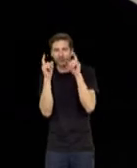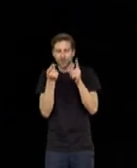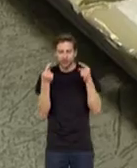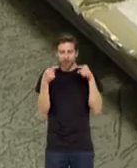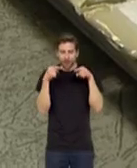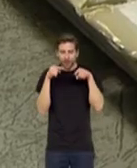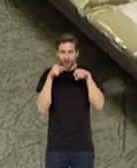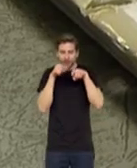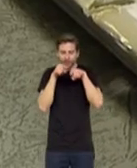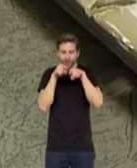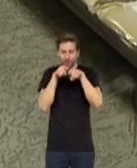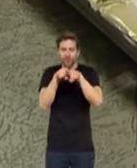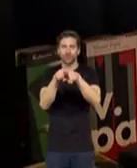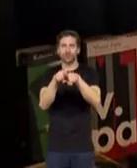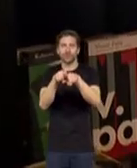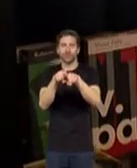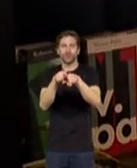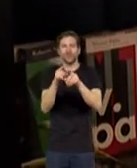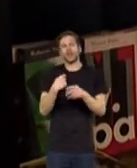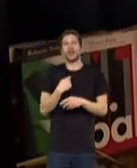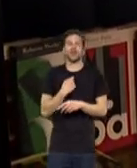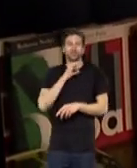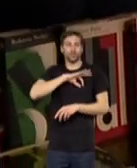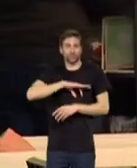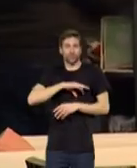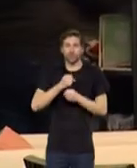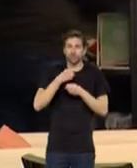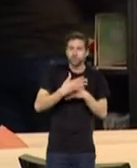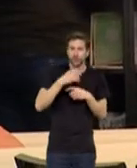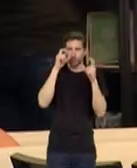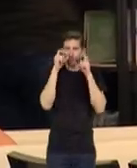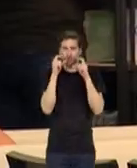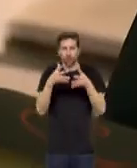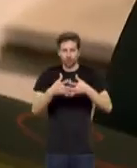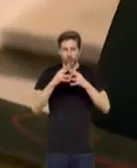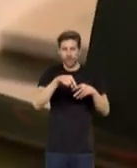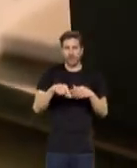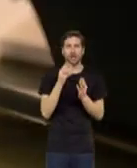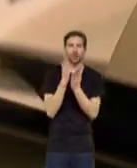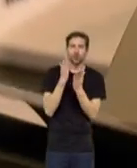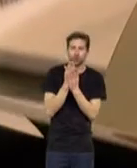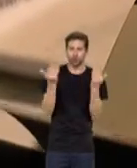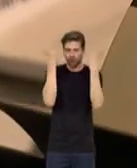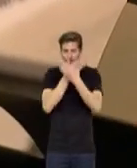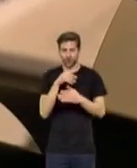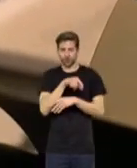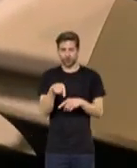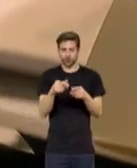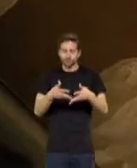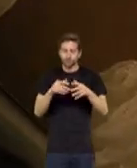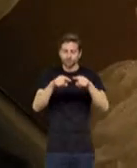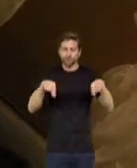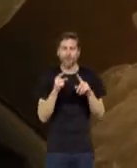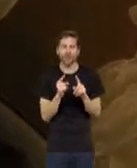Curiosamente, a minha estreia profissional enquanto fotógrafa foi também com esta estrutura, a Escola da Noite, e, portanto, a razão